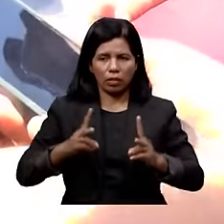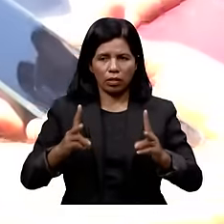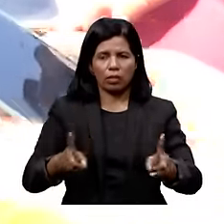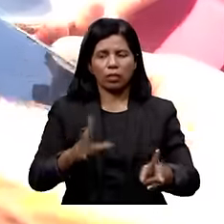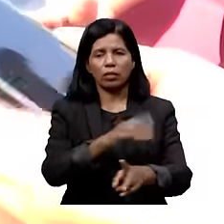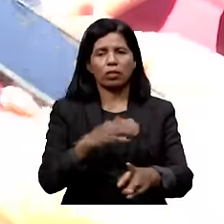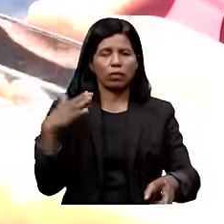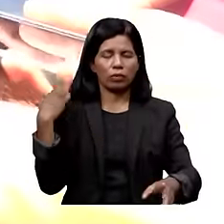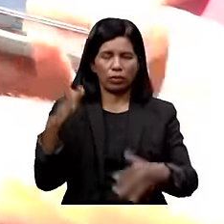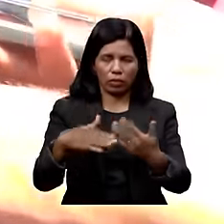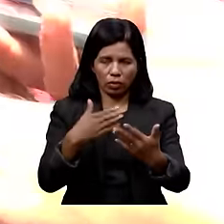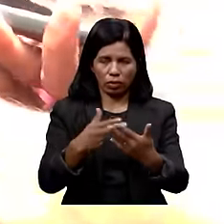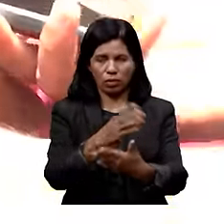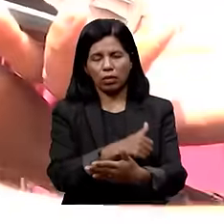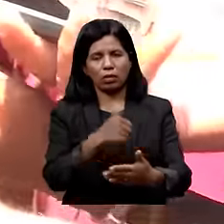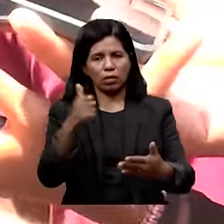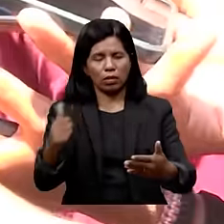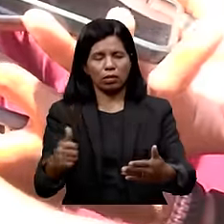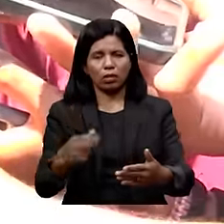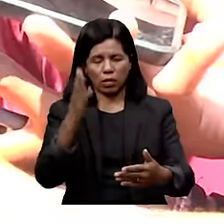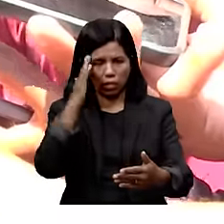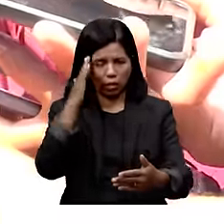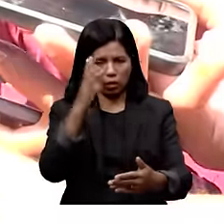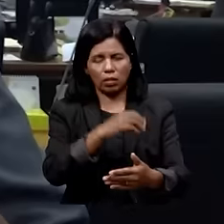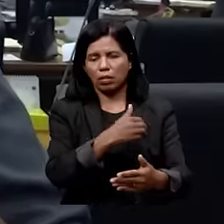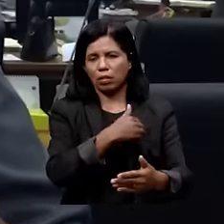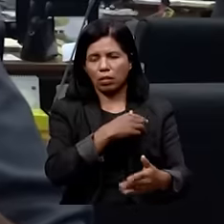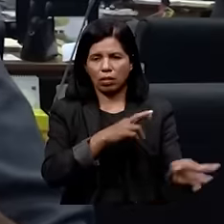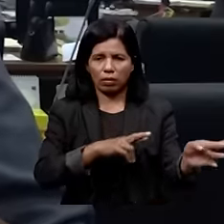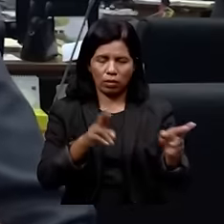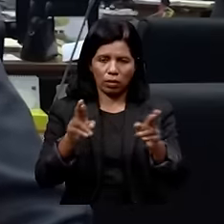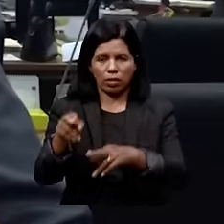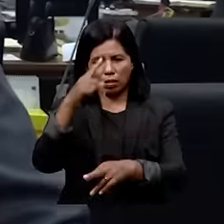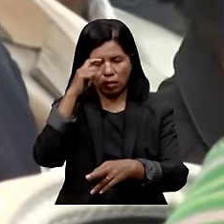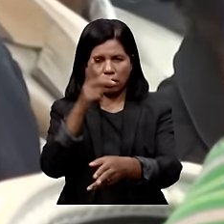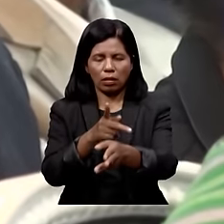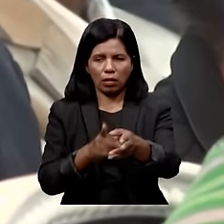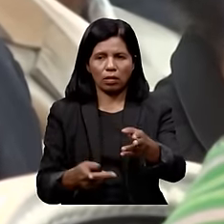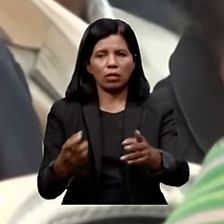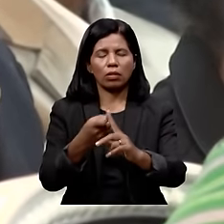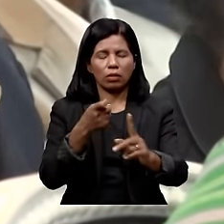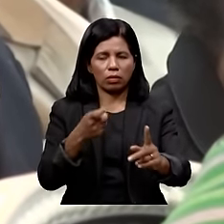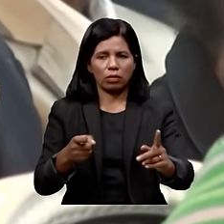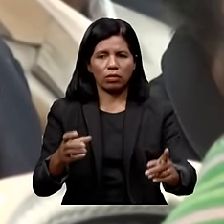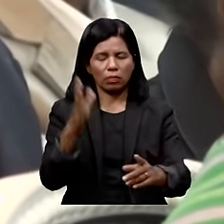no Juventude e Resistência Paulo, não é bem considera se dá pronto, também que não é bem causa o seu